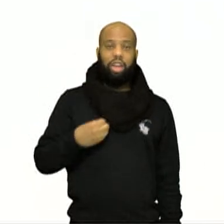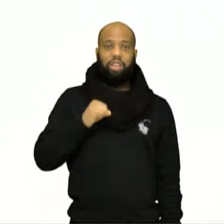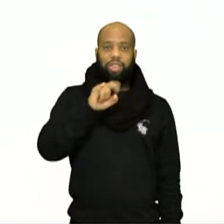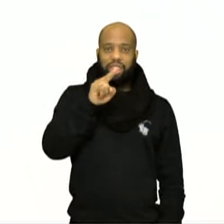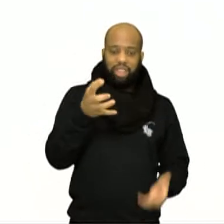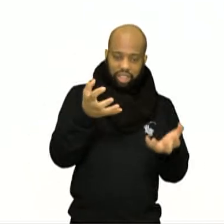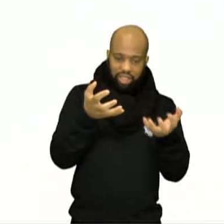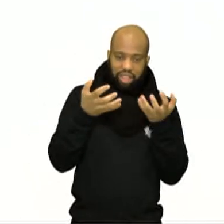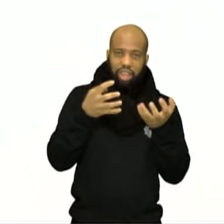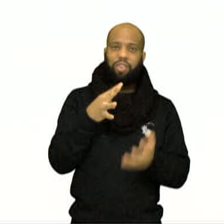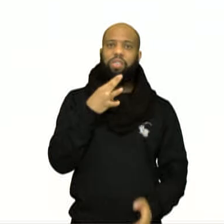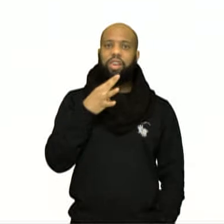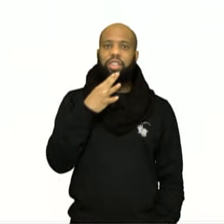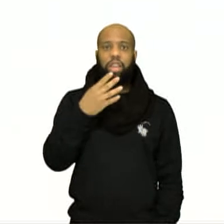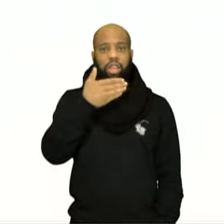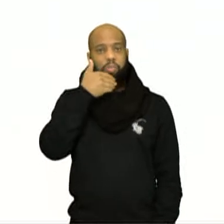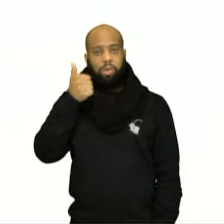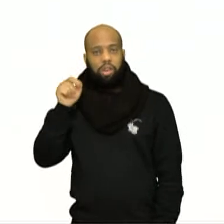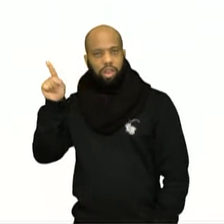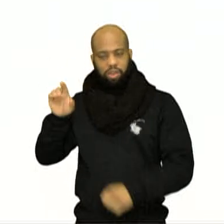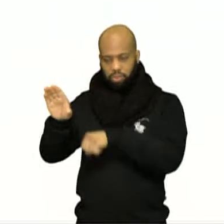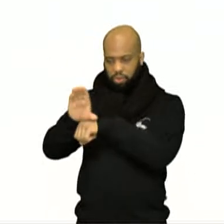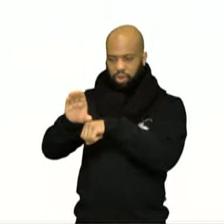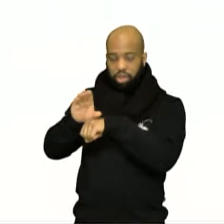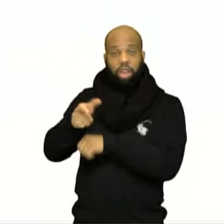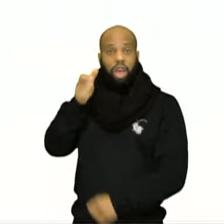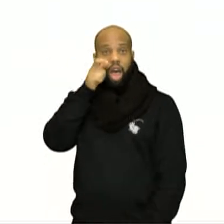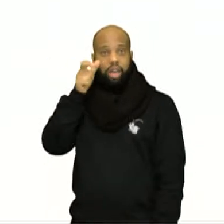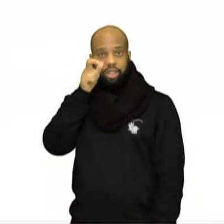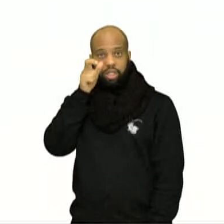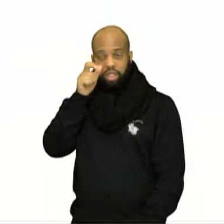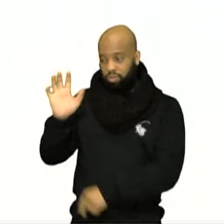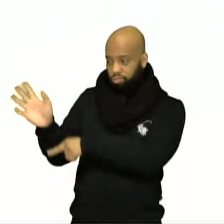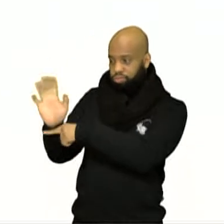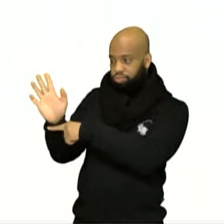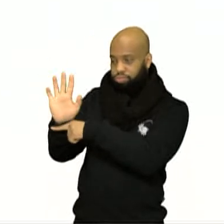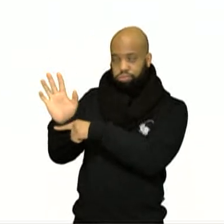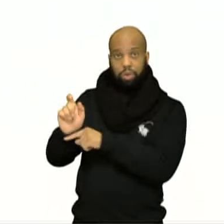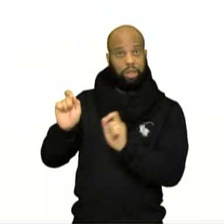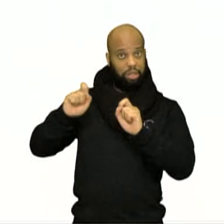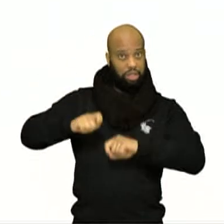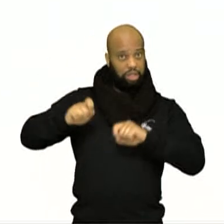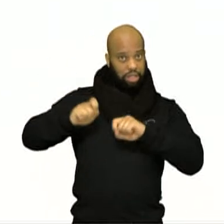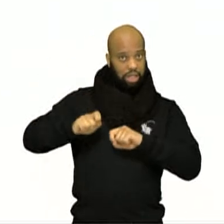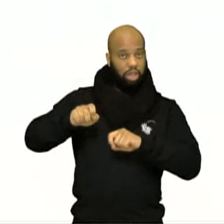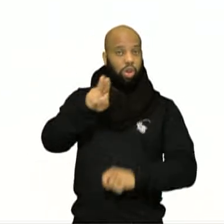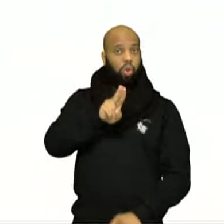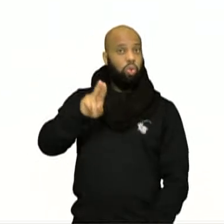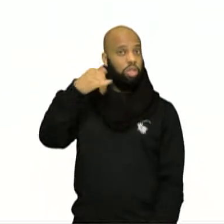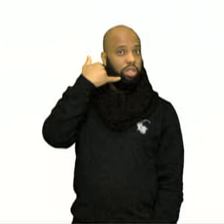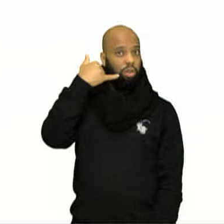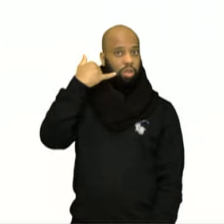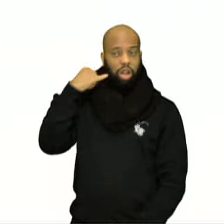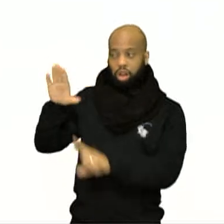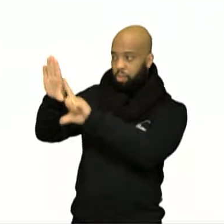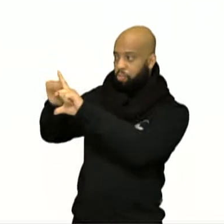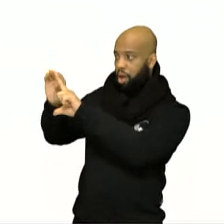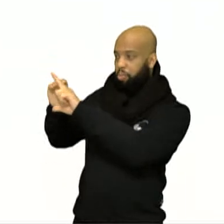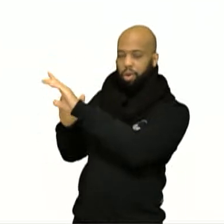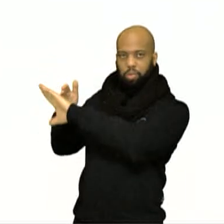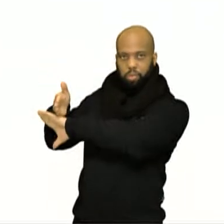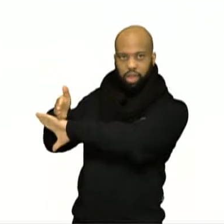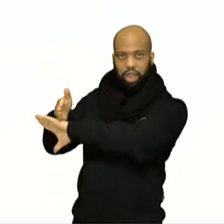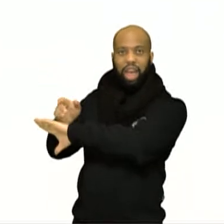melhor a Constituição, sugiro que você assista ao vídeo apontando o celular ali para aquele QR Code, tá? Esse vídeo é